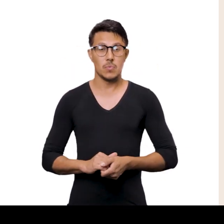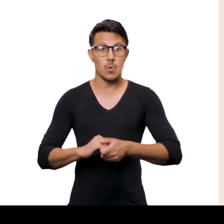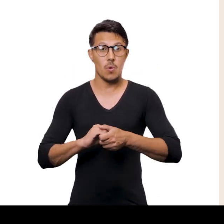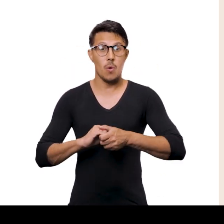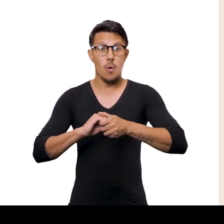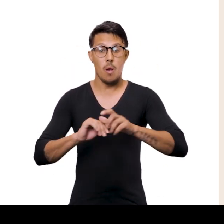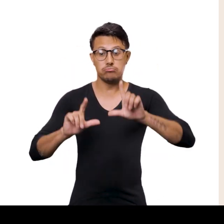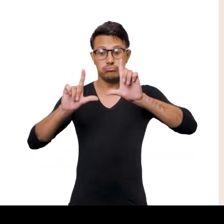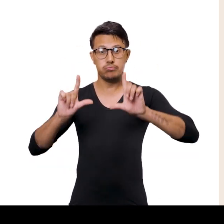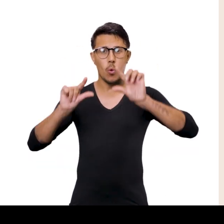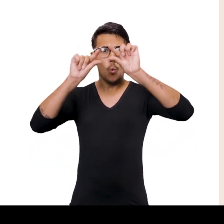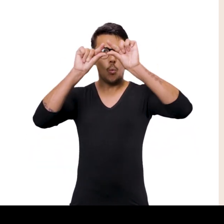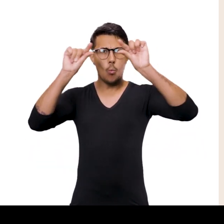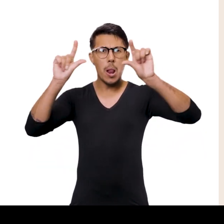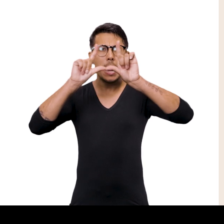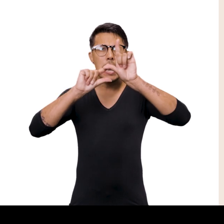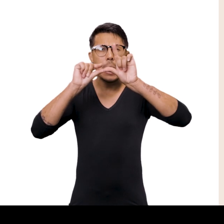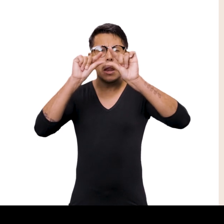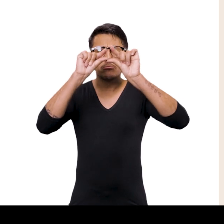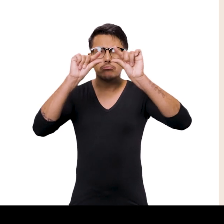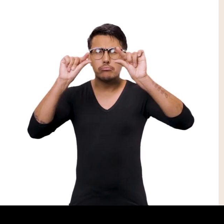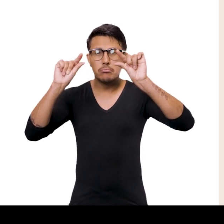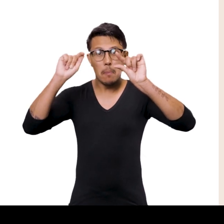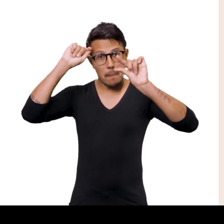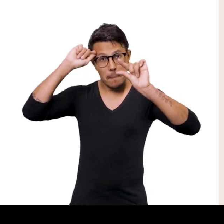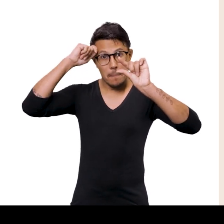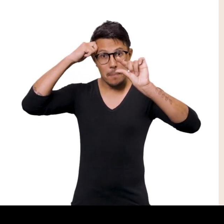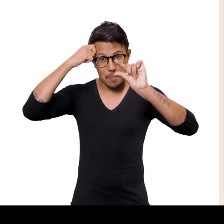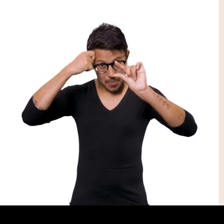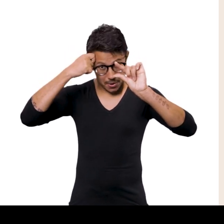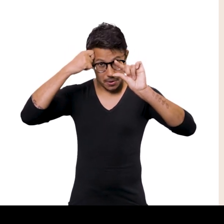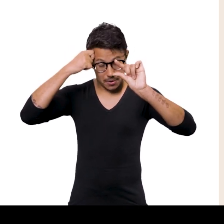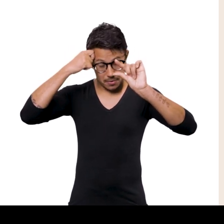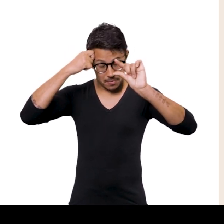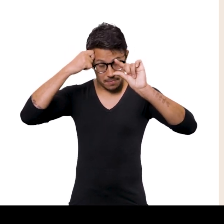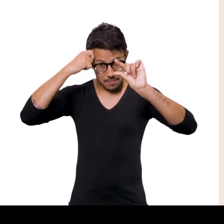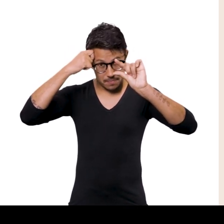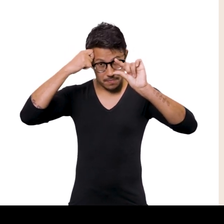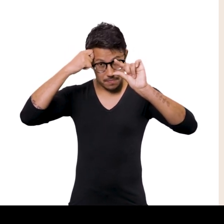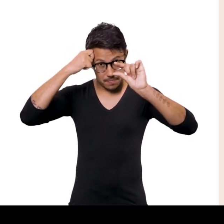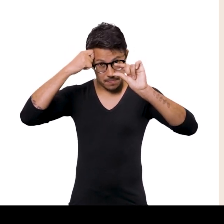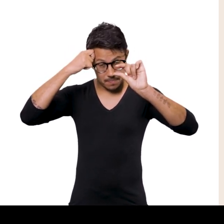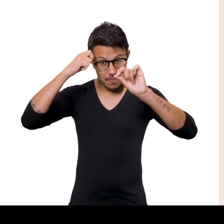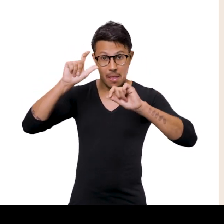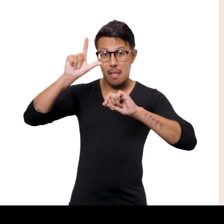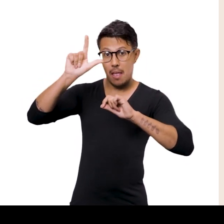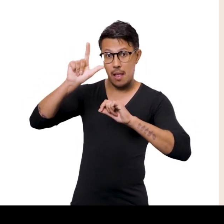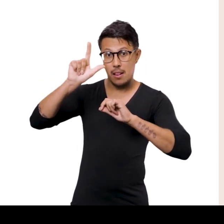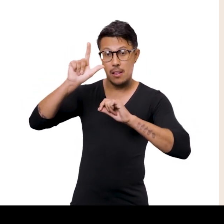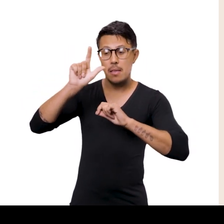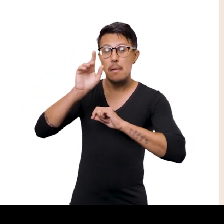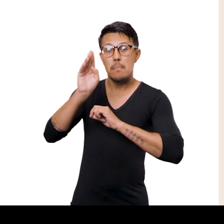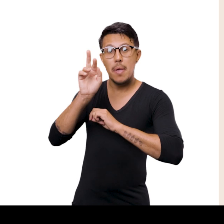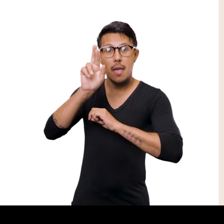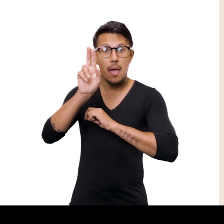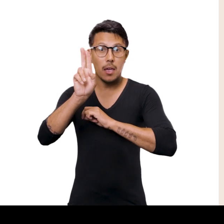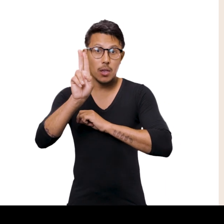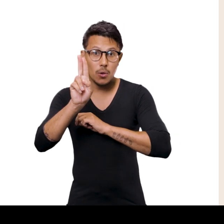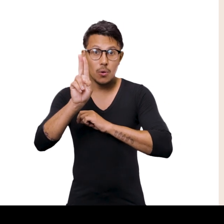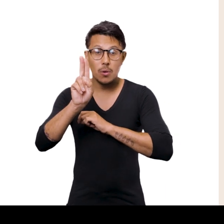Um cabeçalho aparece em pequenas letras pretas na parte superior da obra: L,